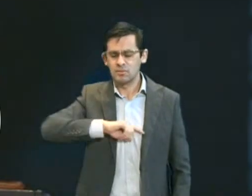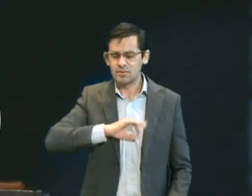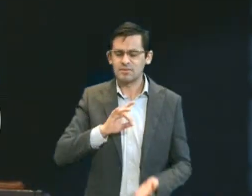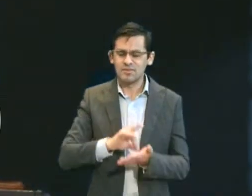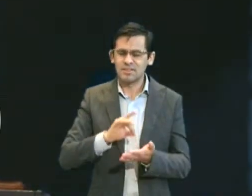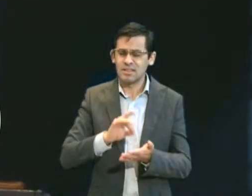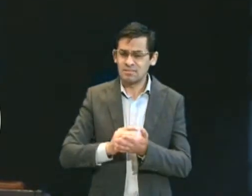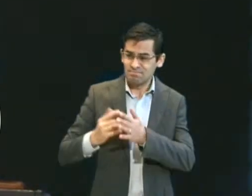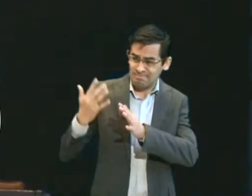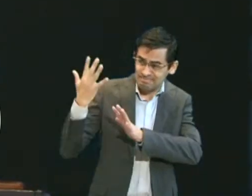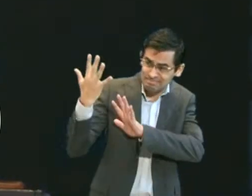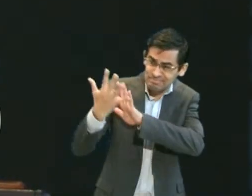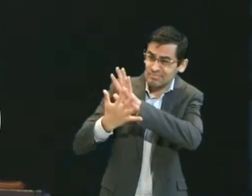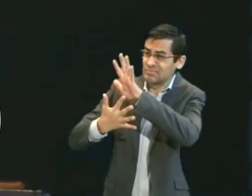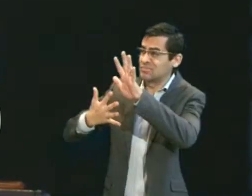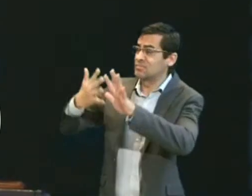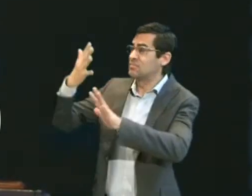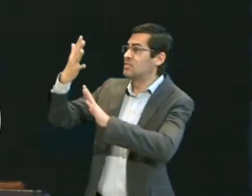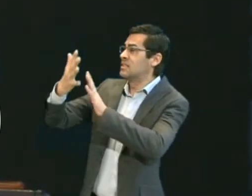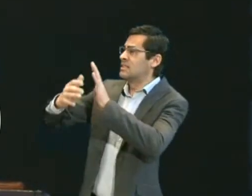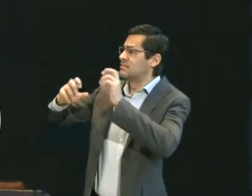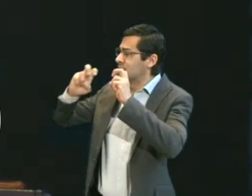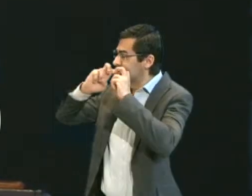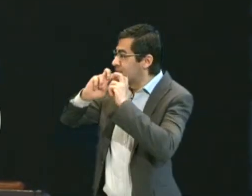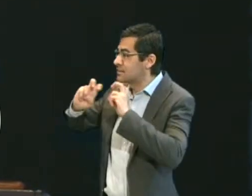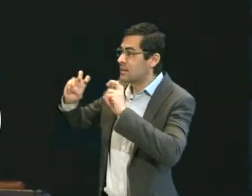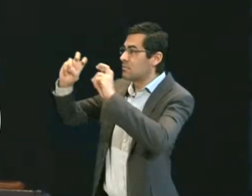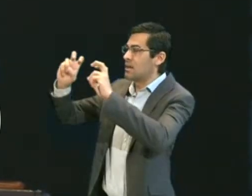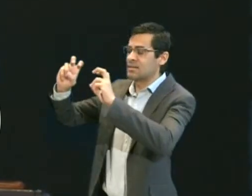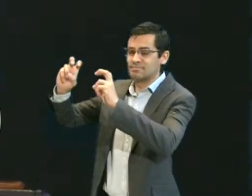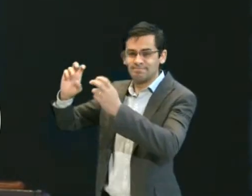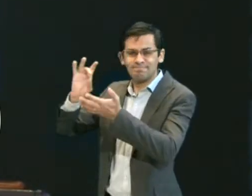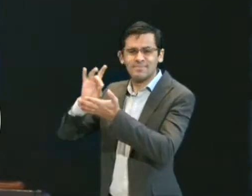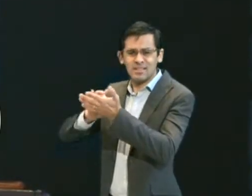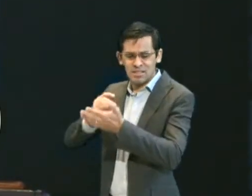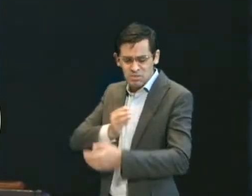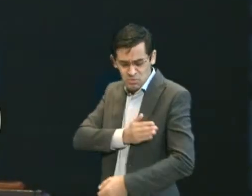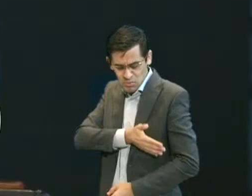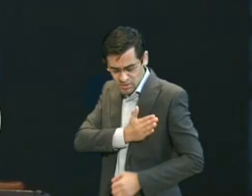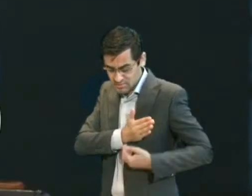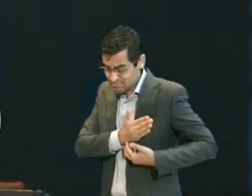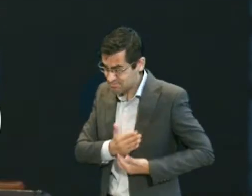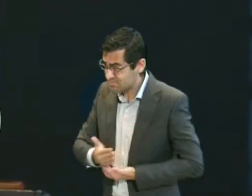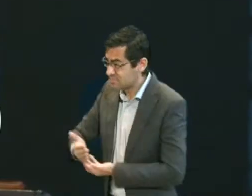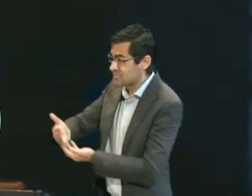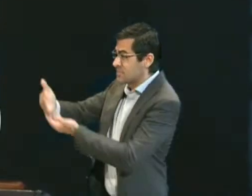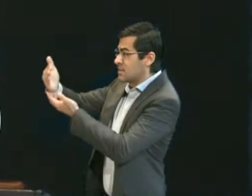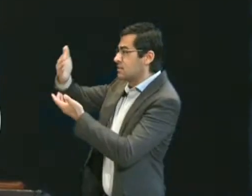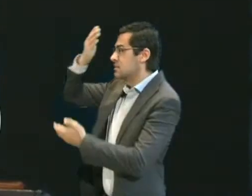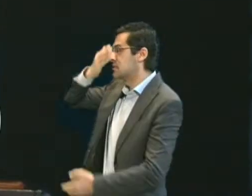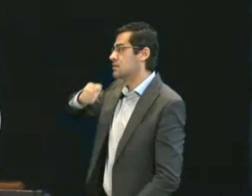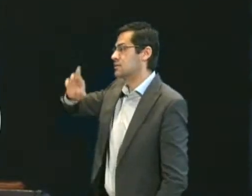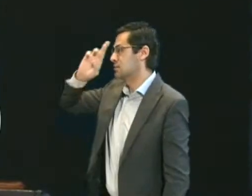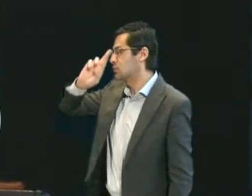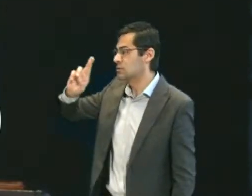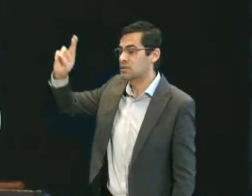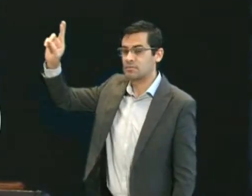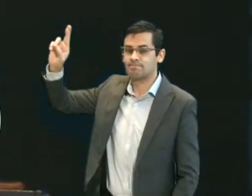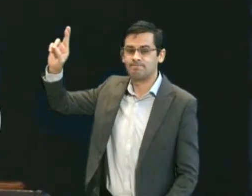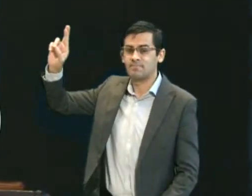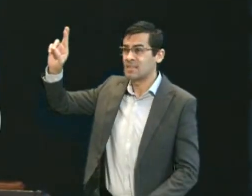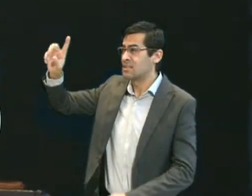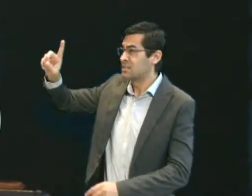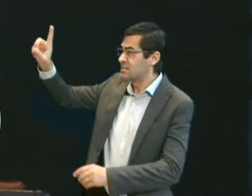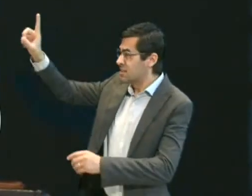nossas vozes e vamos derramar o coração diante do Senhor. E Ele vai